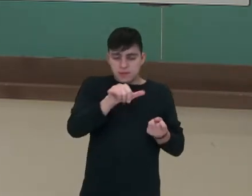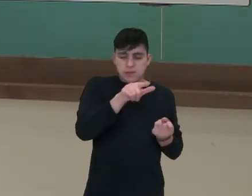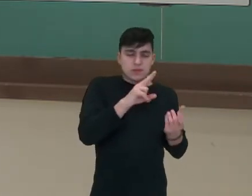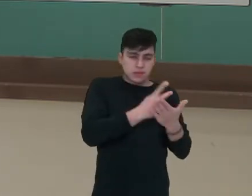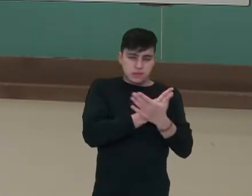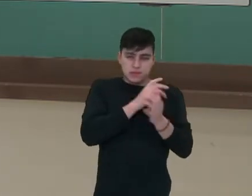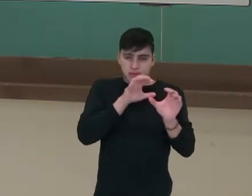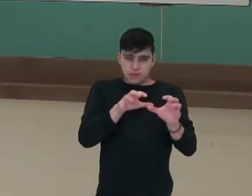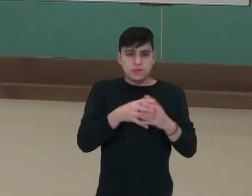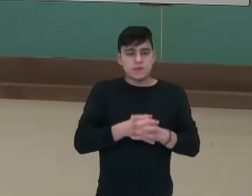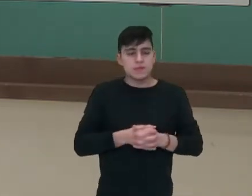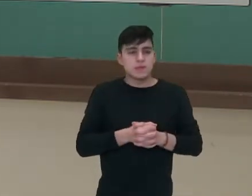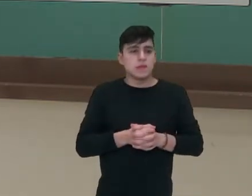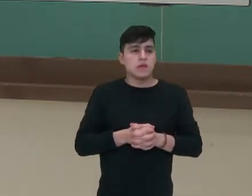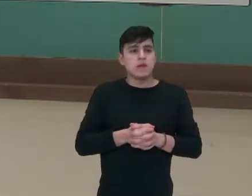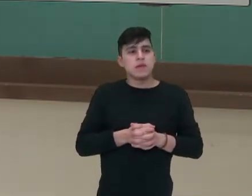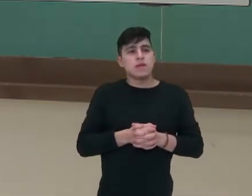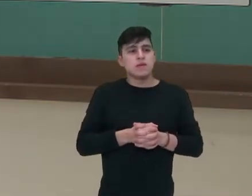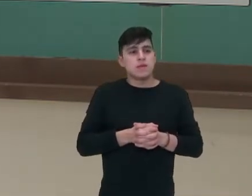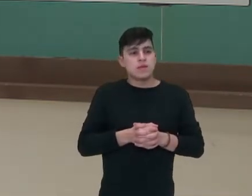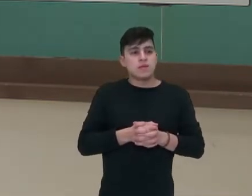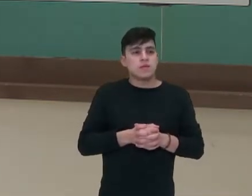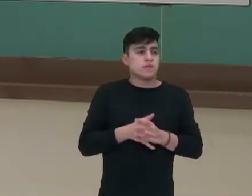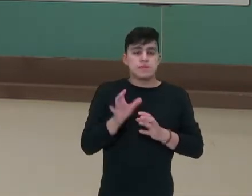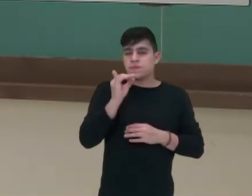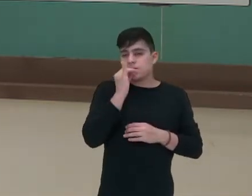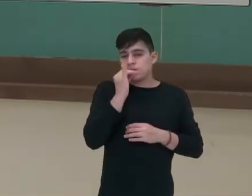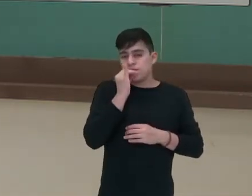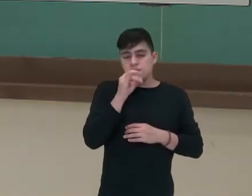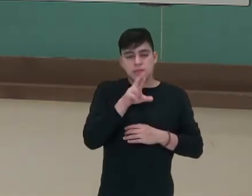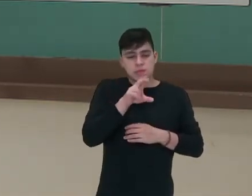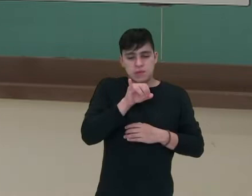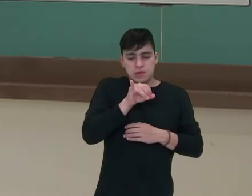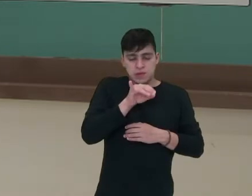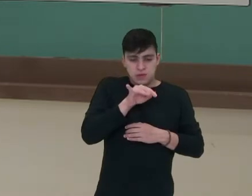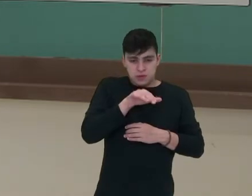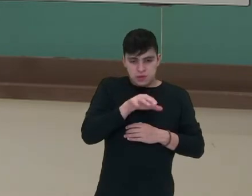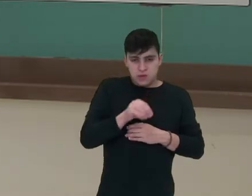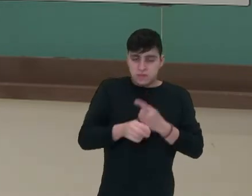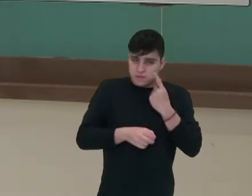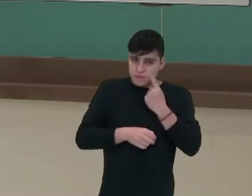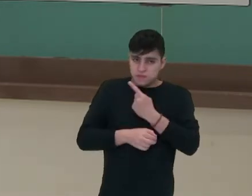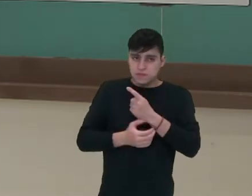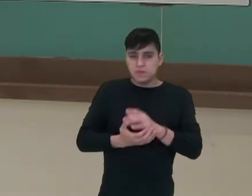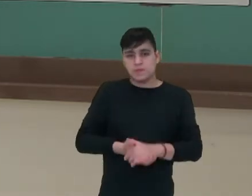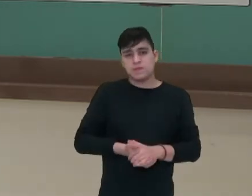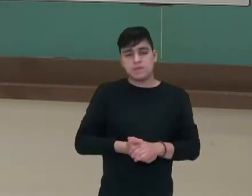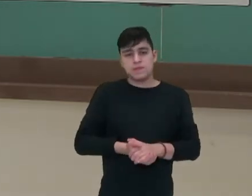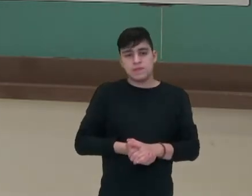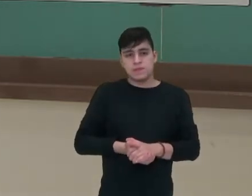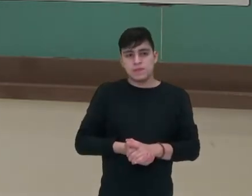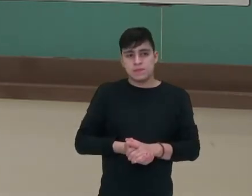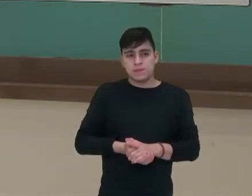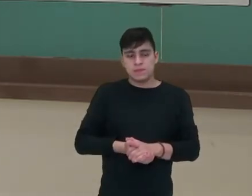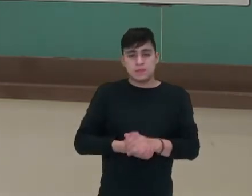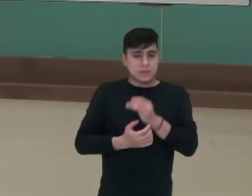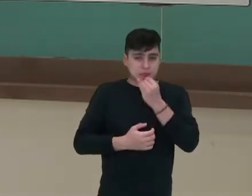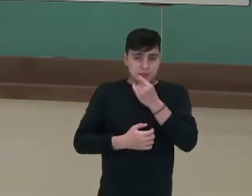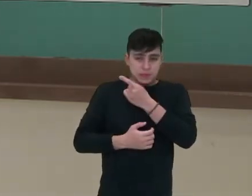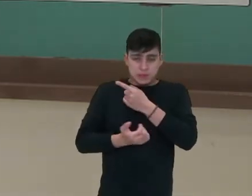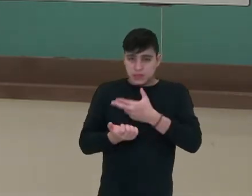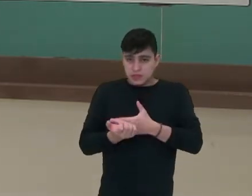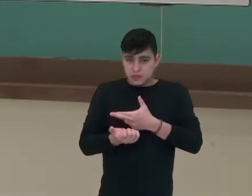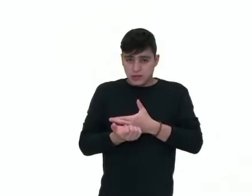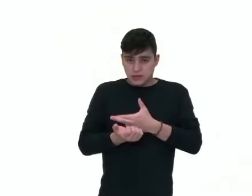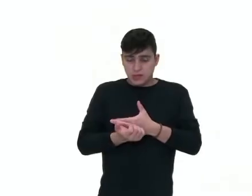sons diferentes ali juntos, né? A gente vai ouvir um exemplo de ritmo, tá bom? Então, aqui está o exemplo de